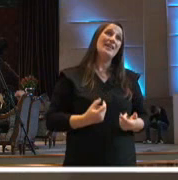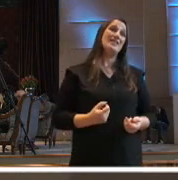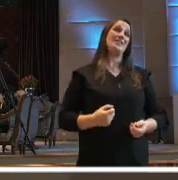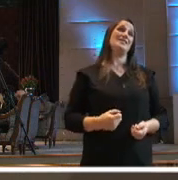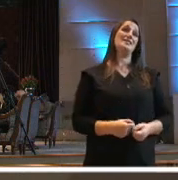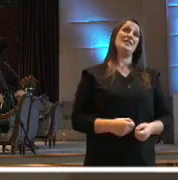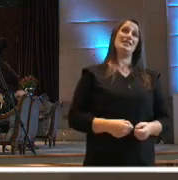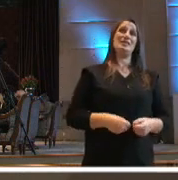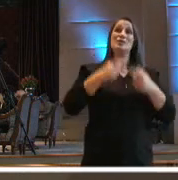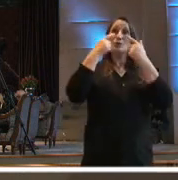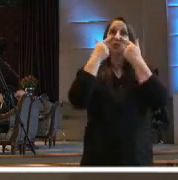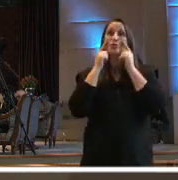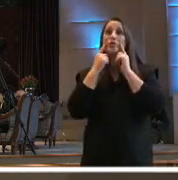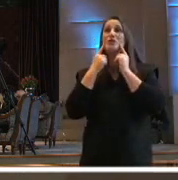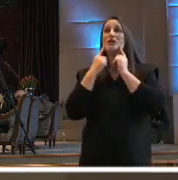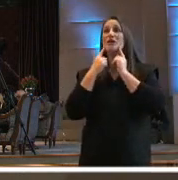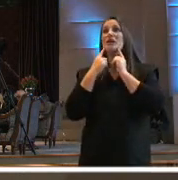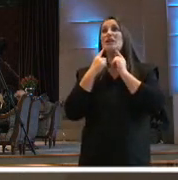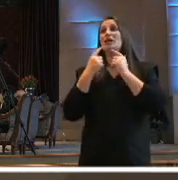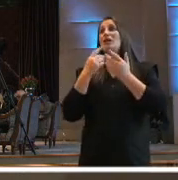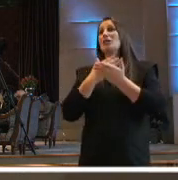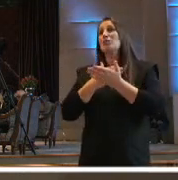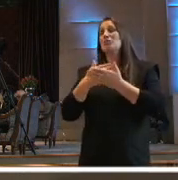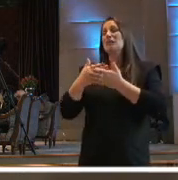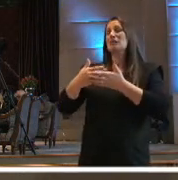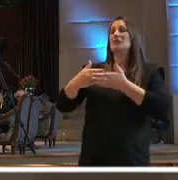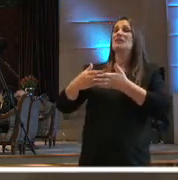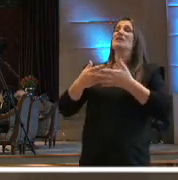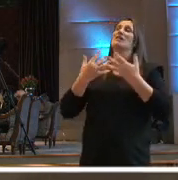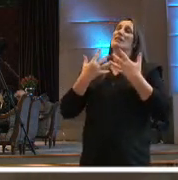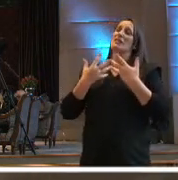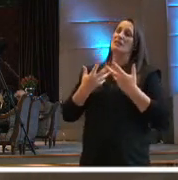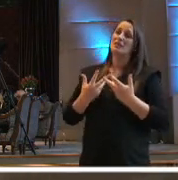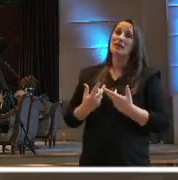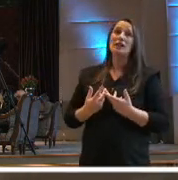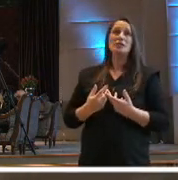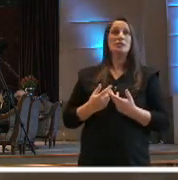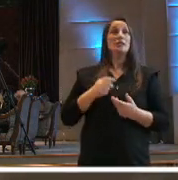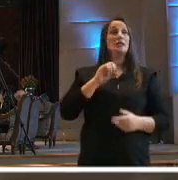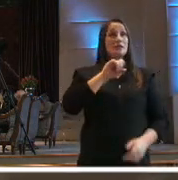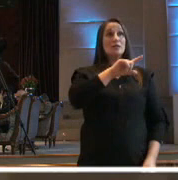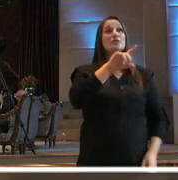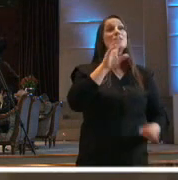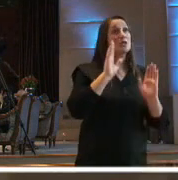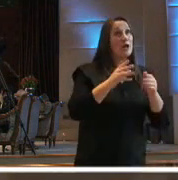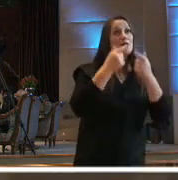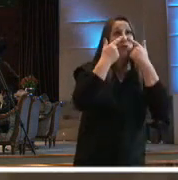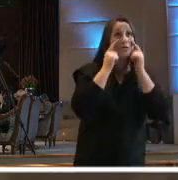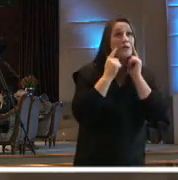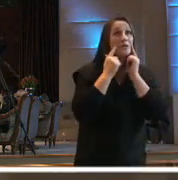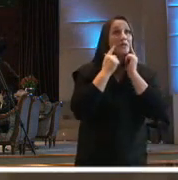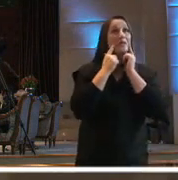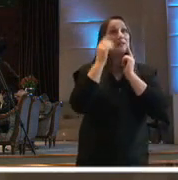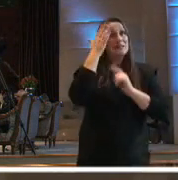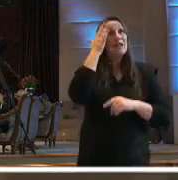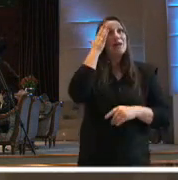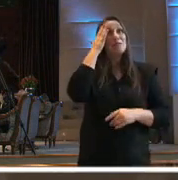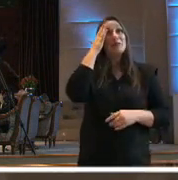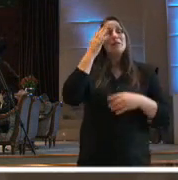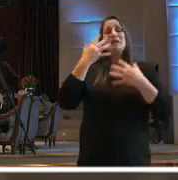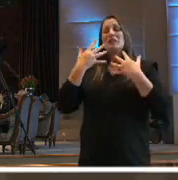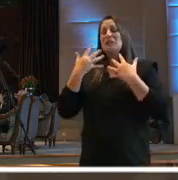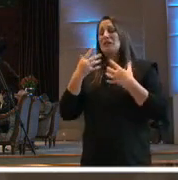uma canseira, né? Dá um treco esquisito, né? Quem já chorou muito sabe, né? Dá aquela coisa, parece que você está...